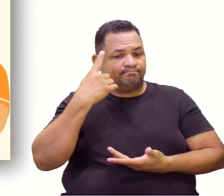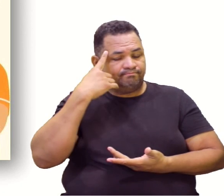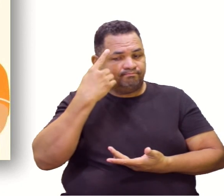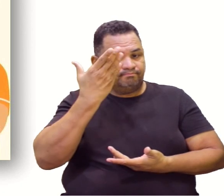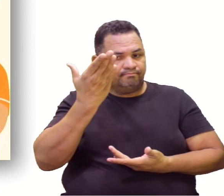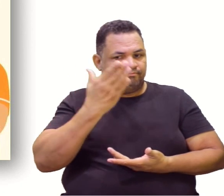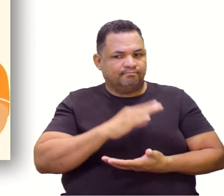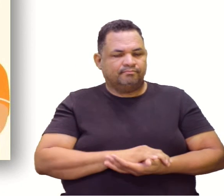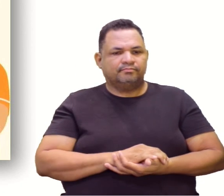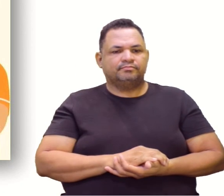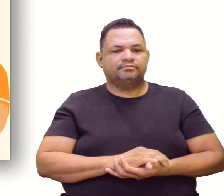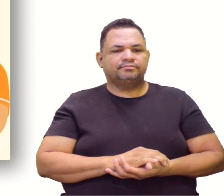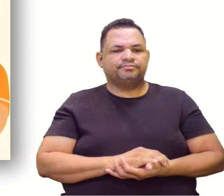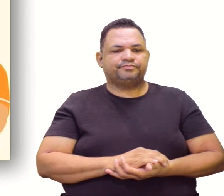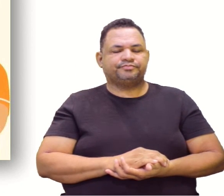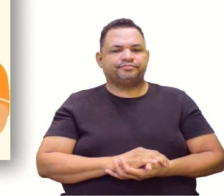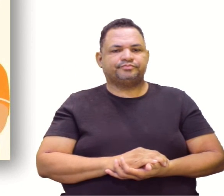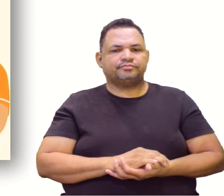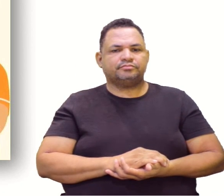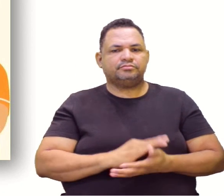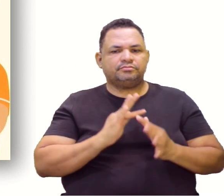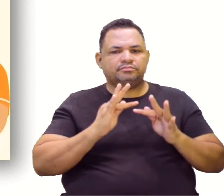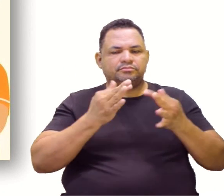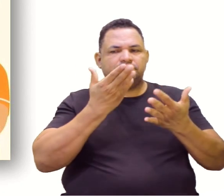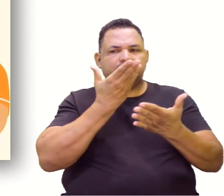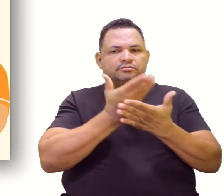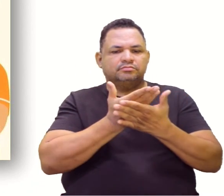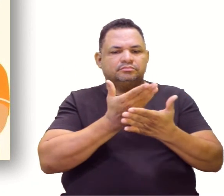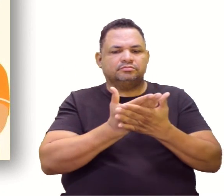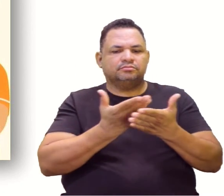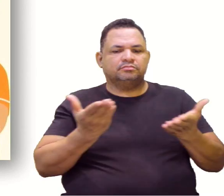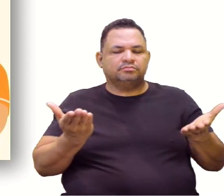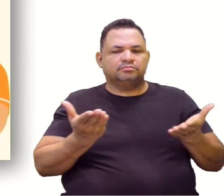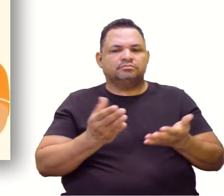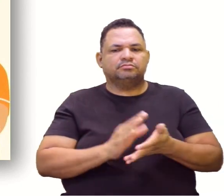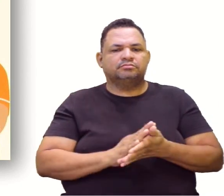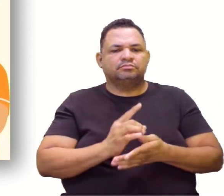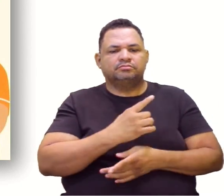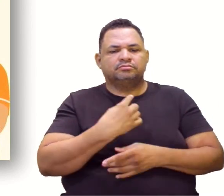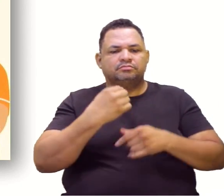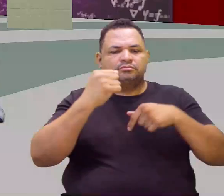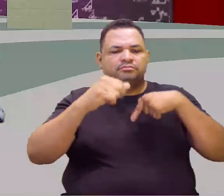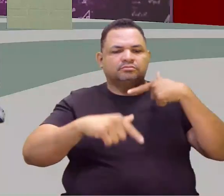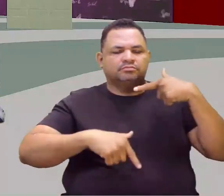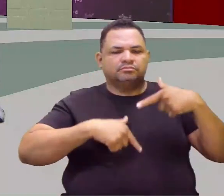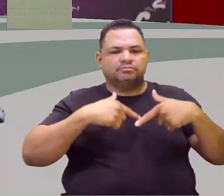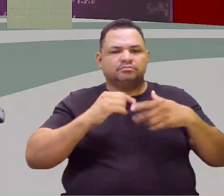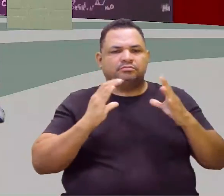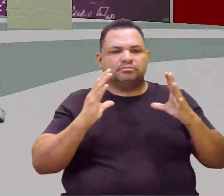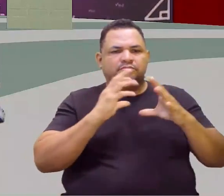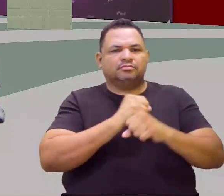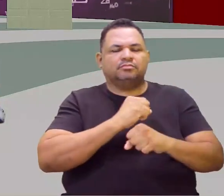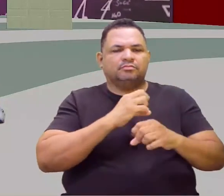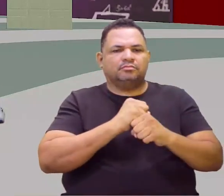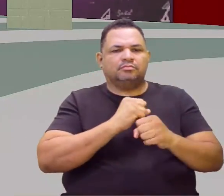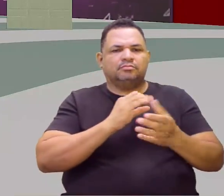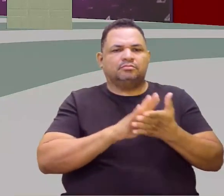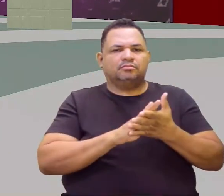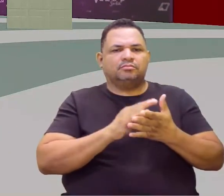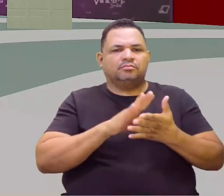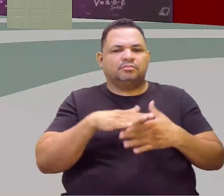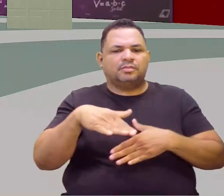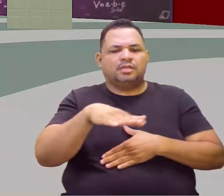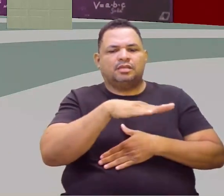com vocês! Legal, né? A gente vai finalizando a nossa aula que a gente trabalhou o cálculo de áreas paralelo